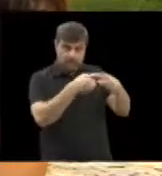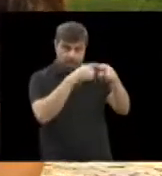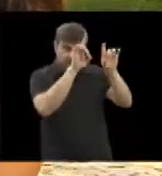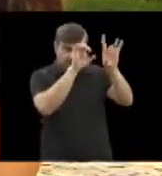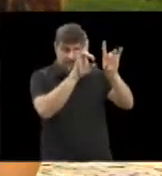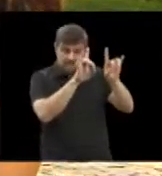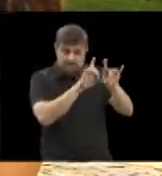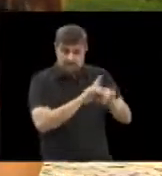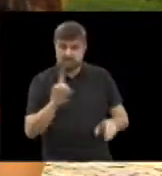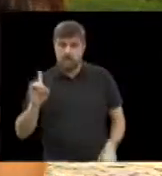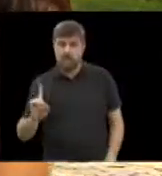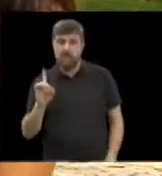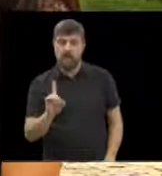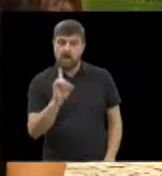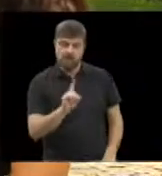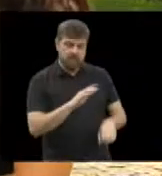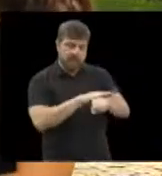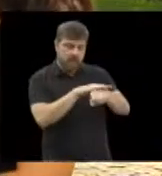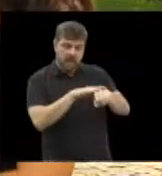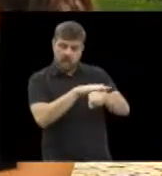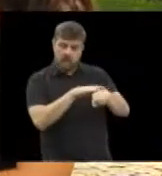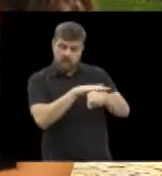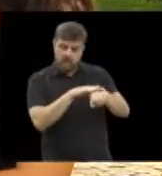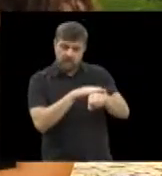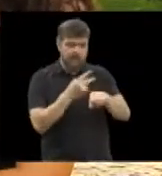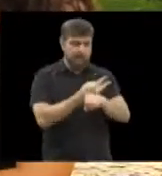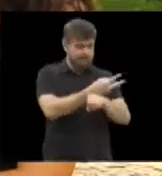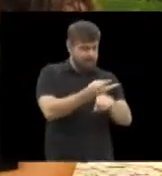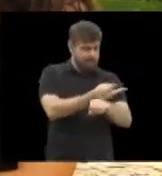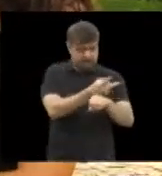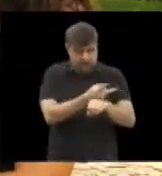vá atrás de um profissional competente, busque